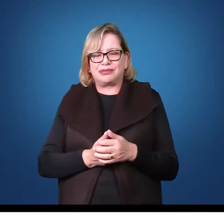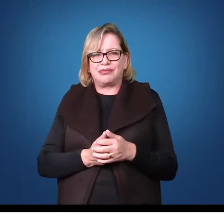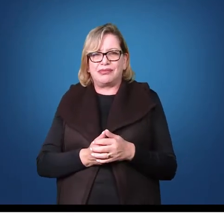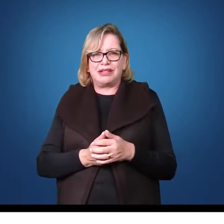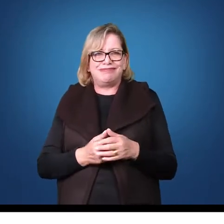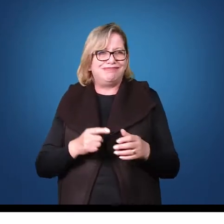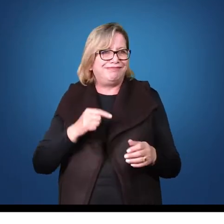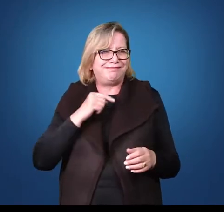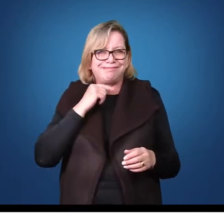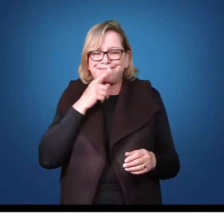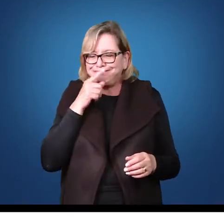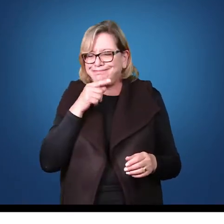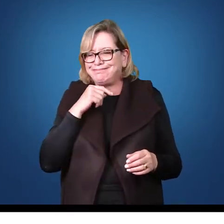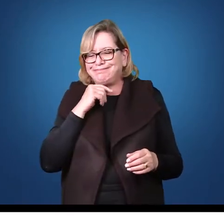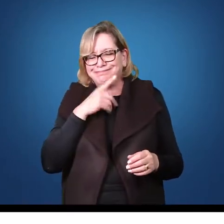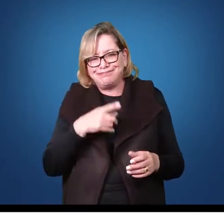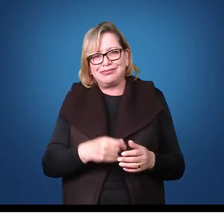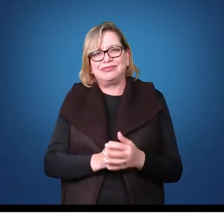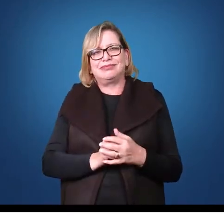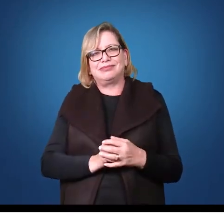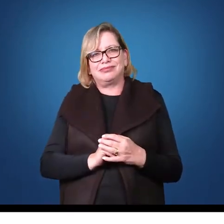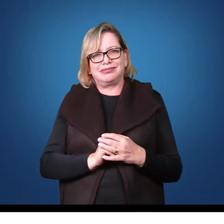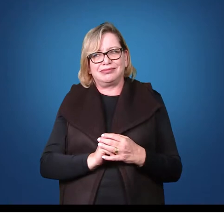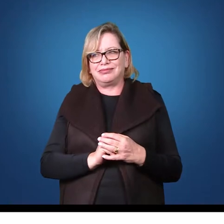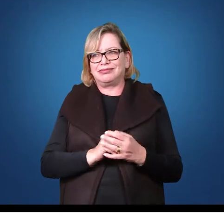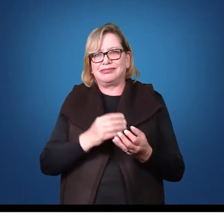Ah! E não deu certo.